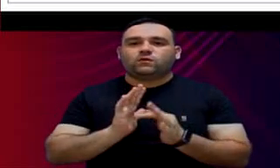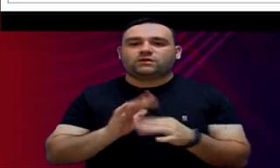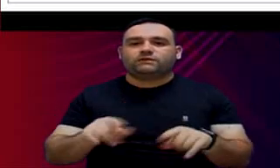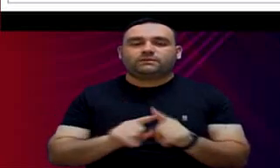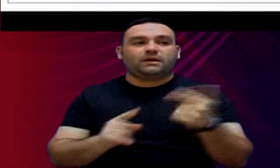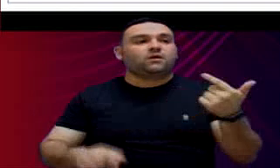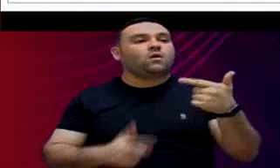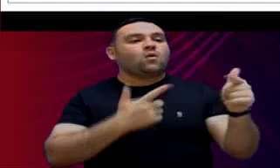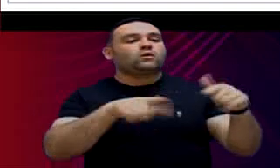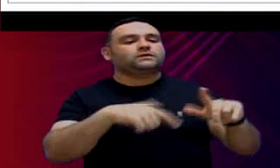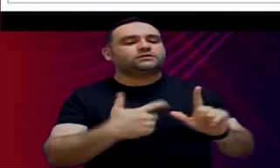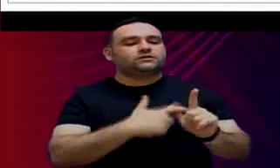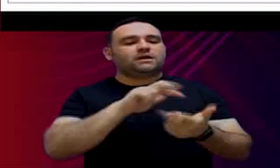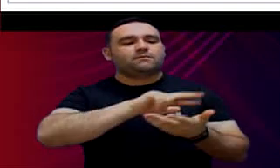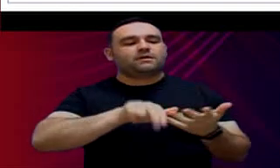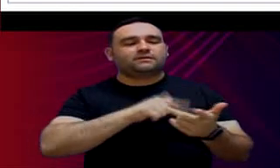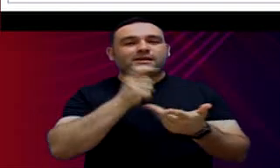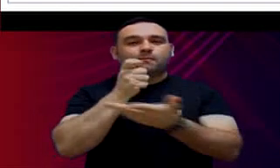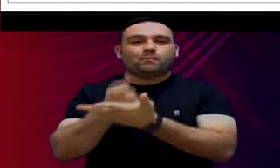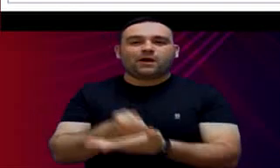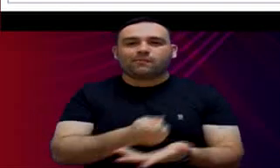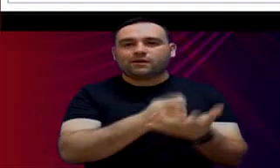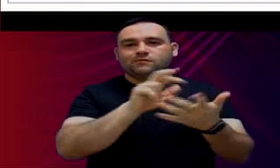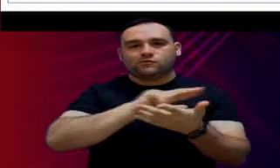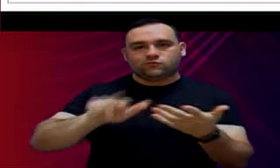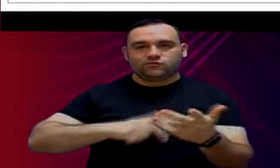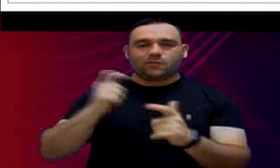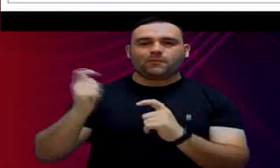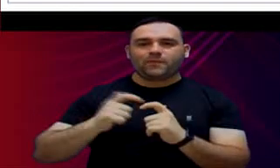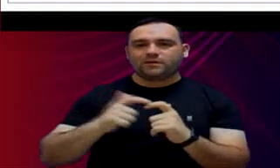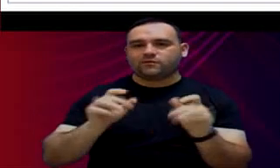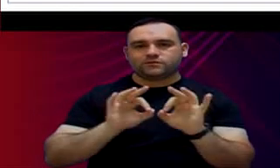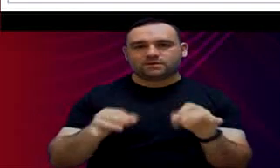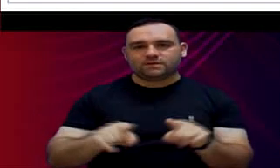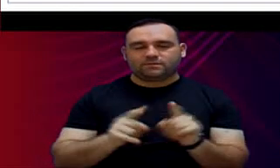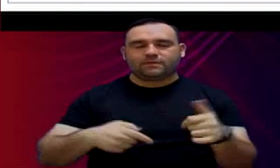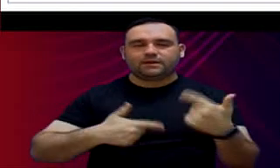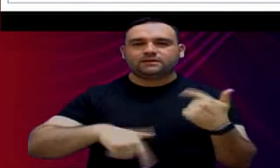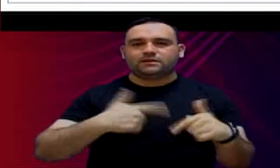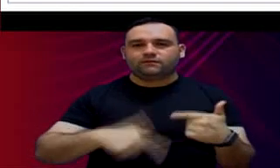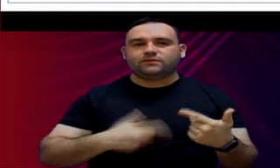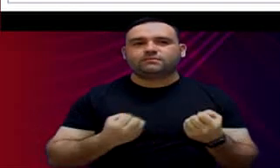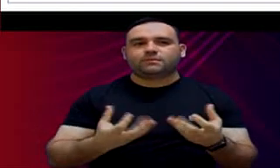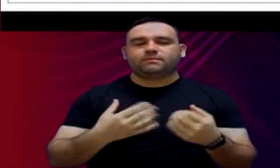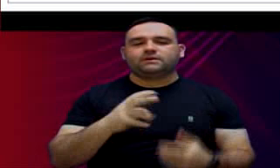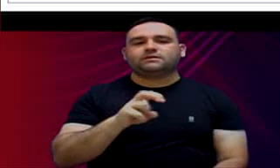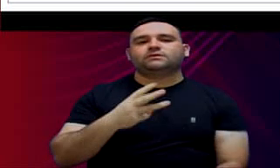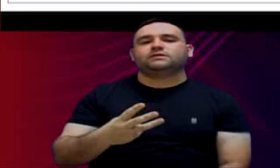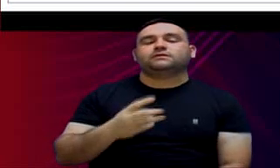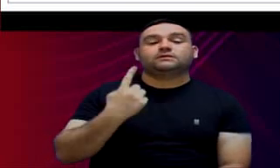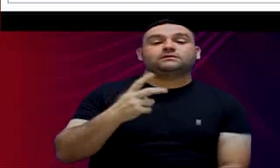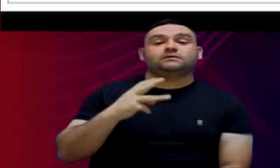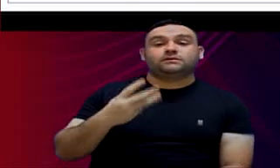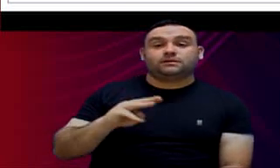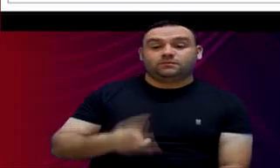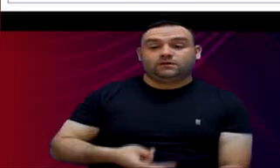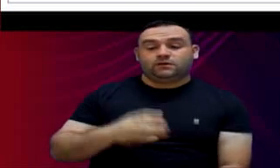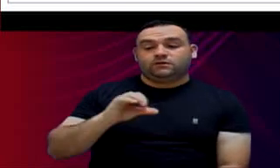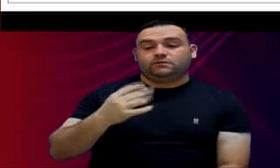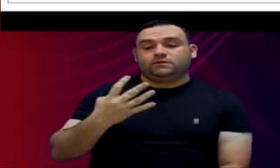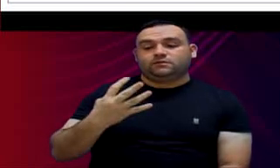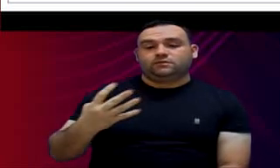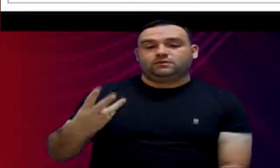outras despesas correntes aí são o pagamento das despesas médicas Ordinárias com a prestação de serviço 53 153 milhões